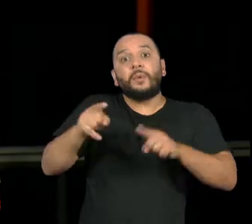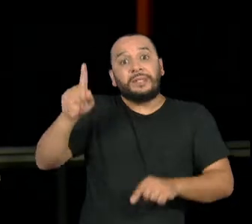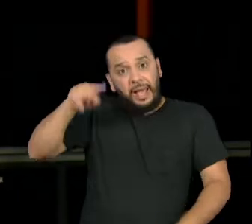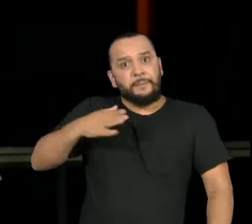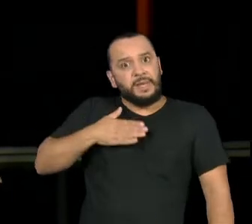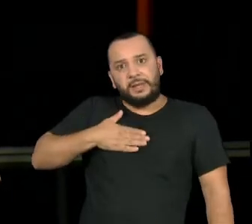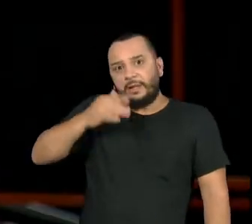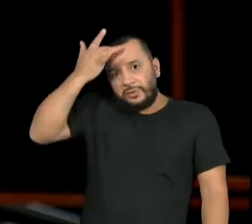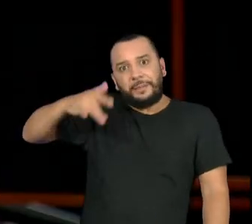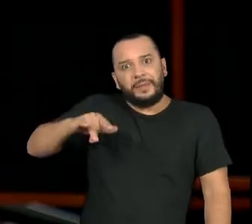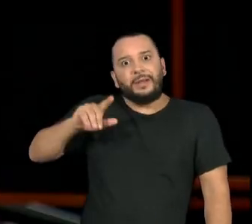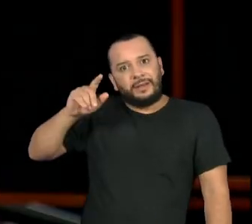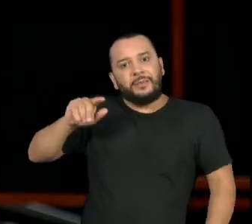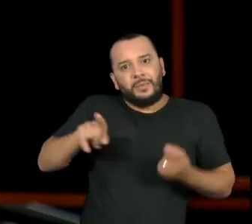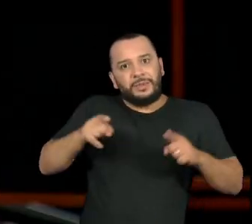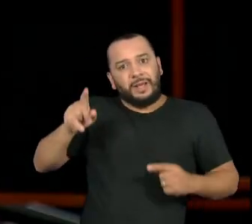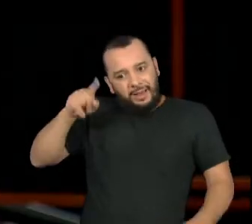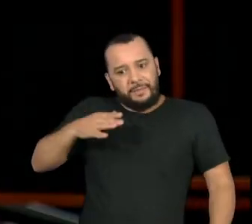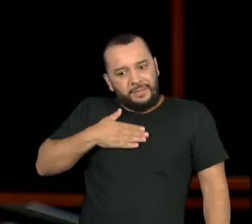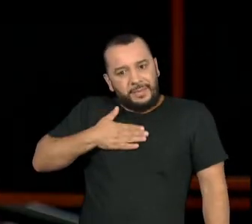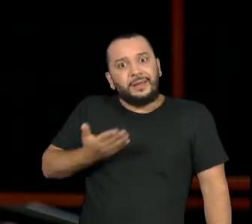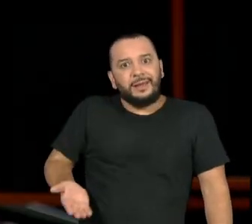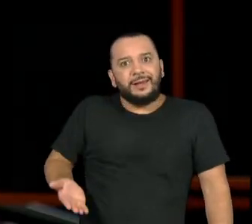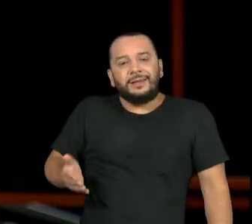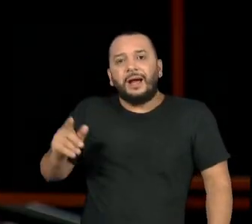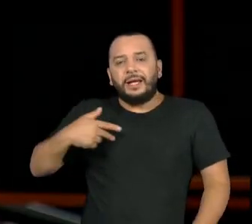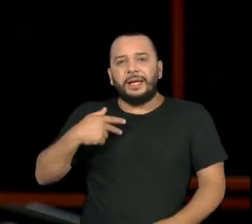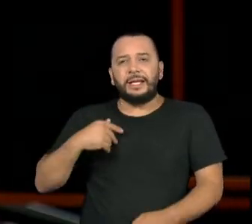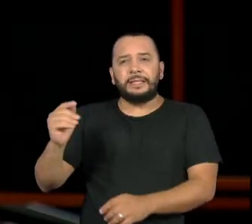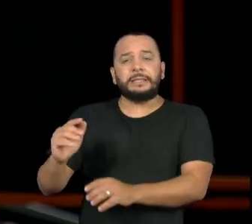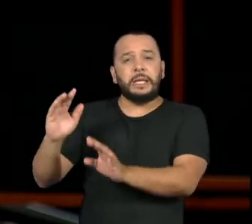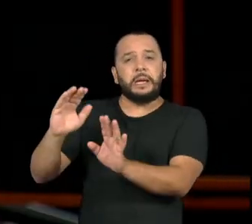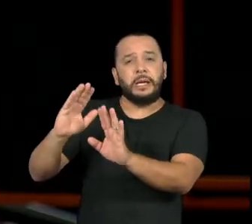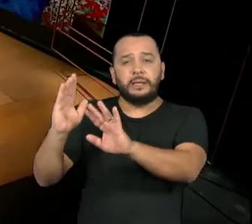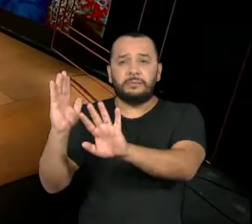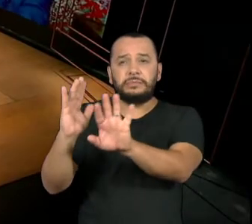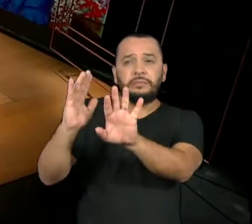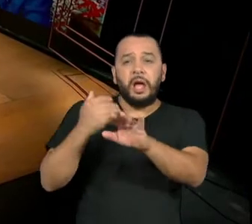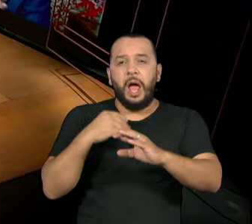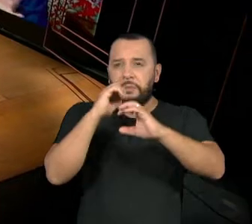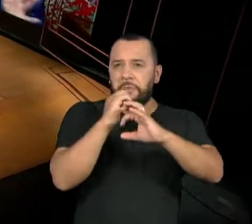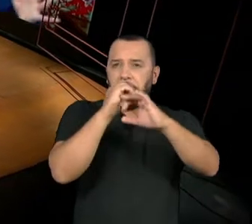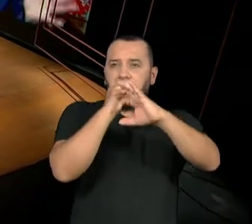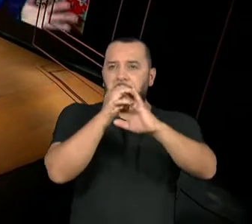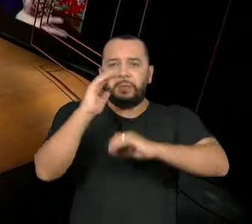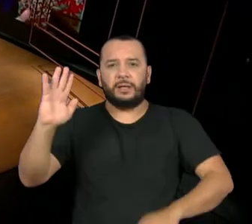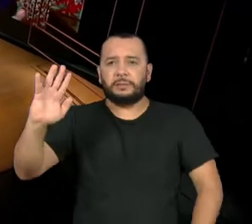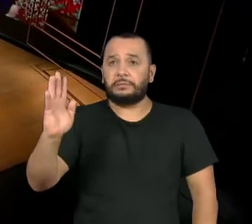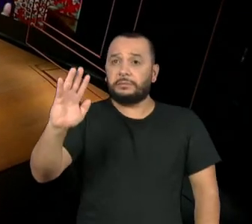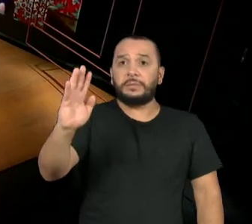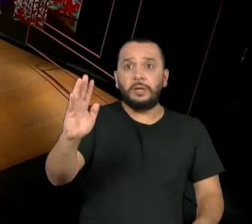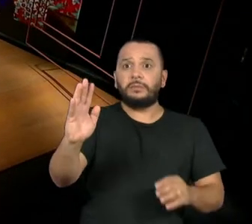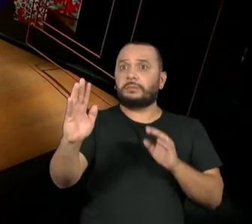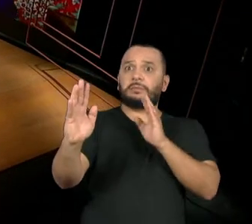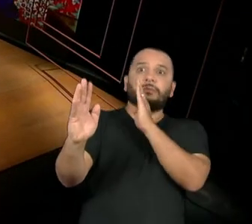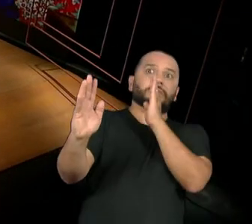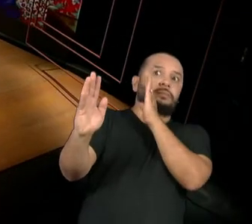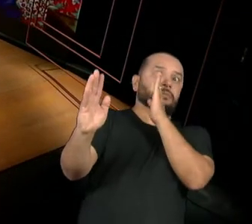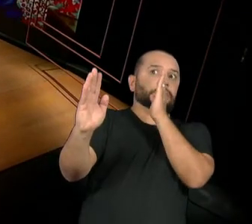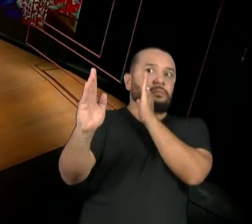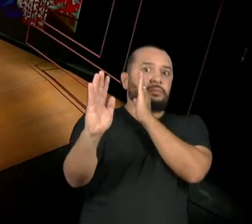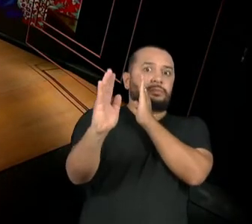minha. Então, eles passaram numa festa e tal, e foram adiante. E eu, é claro, que